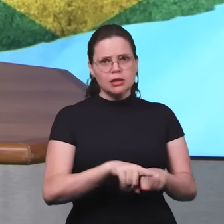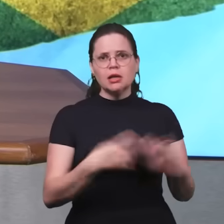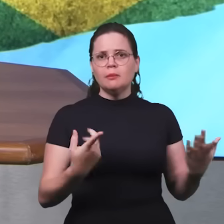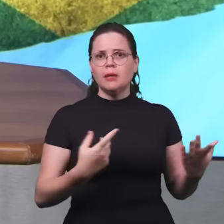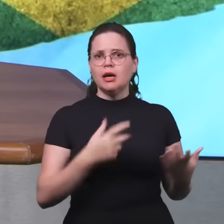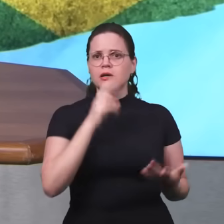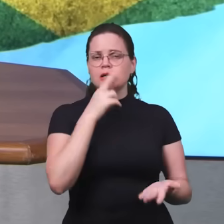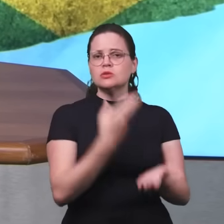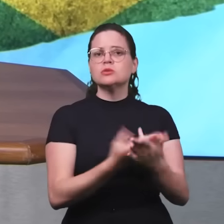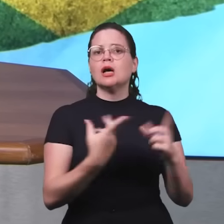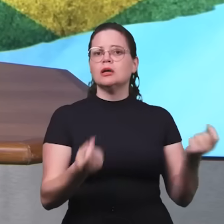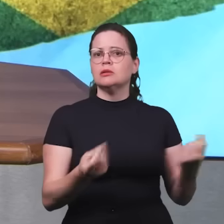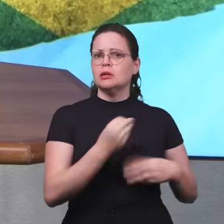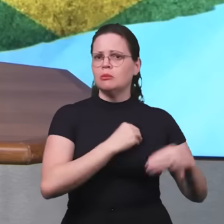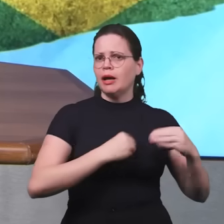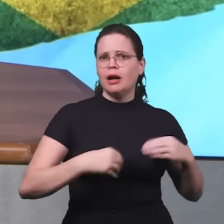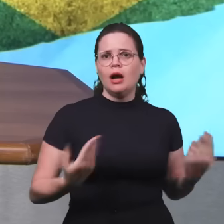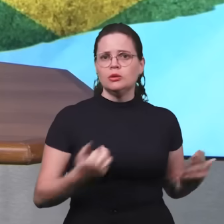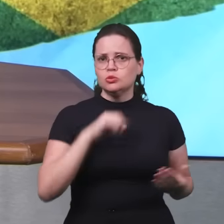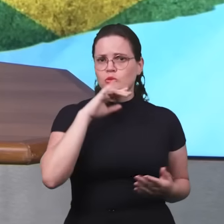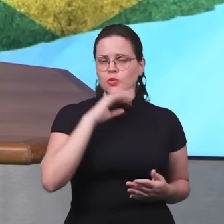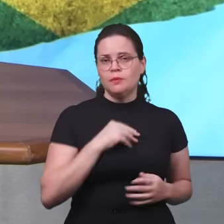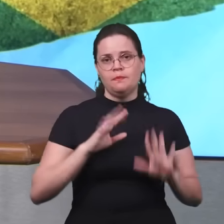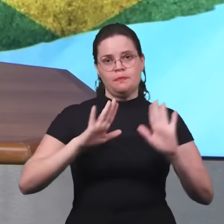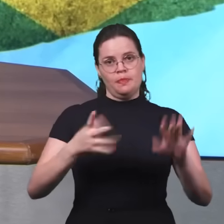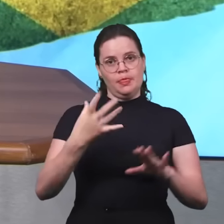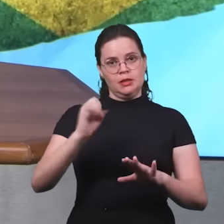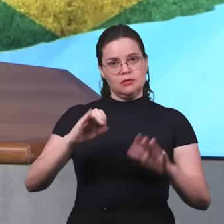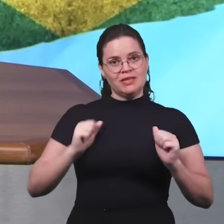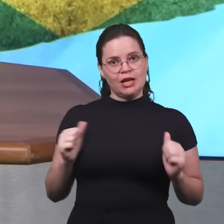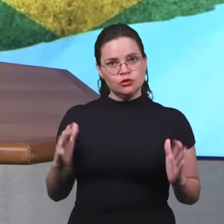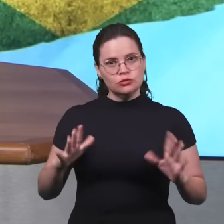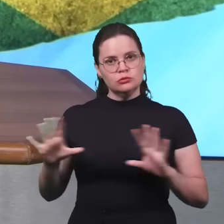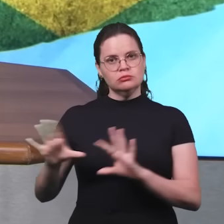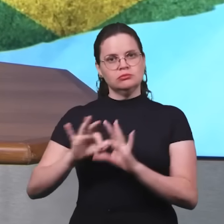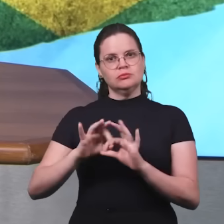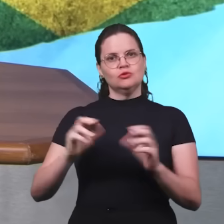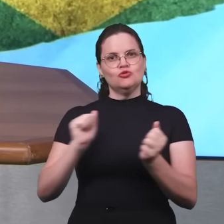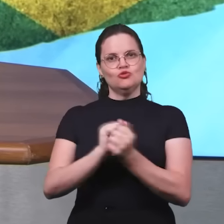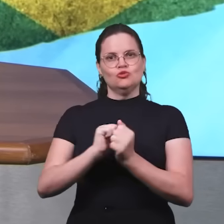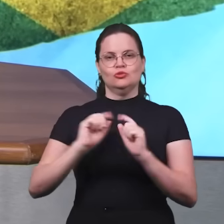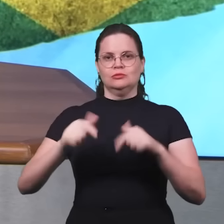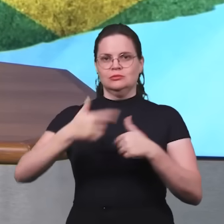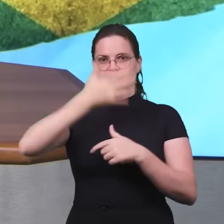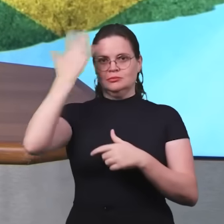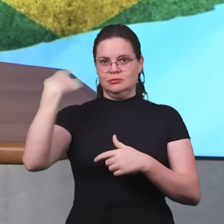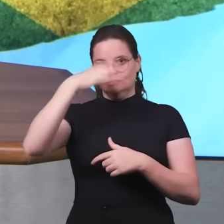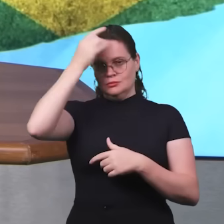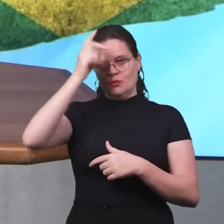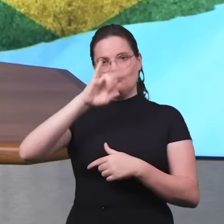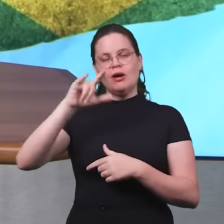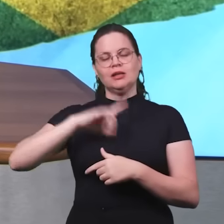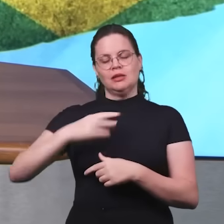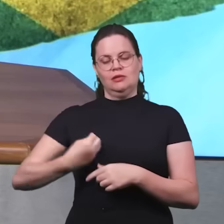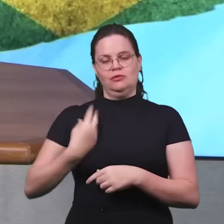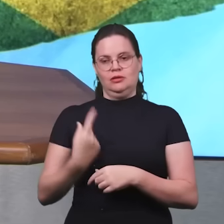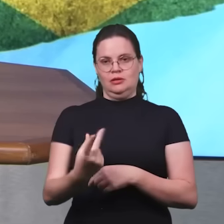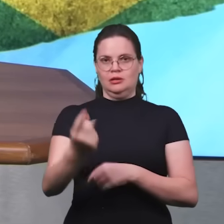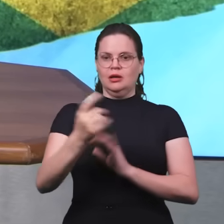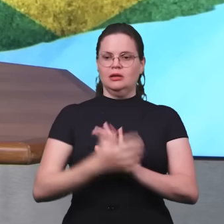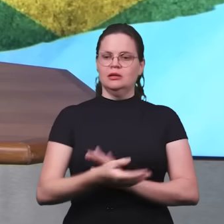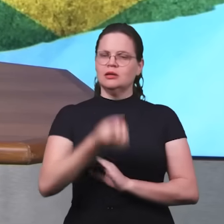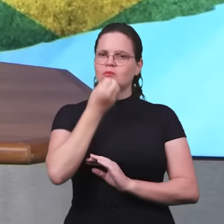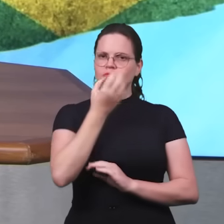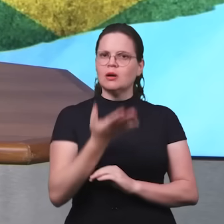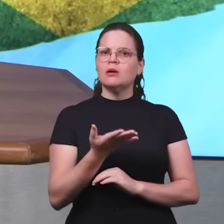ceifará corrupção. Mas o que semeia no Espírito vai colher vida eterna. Essa